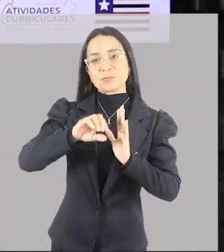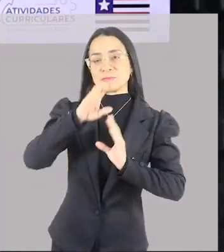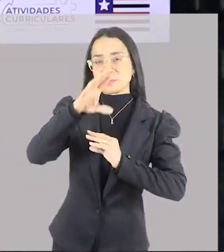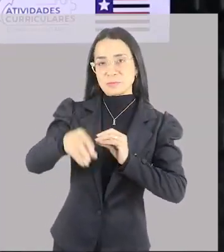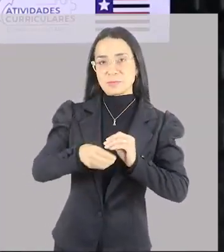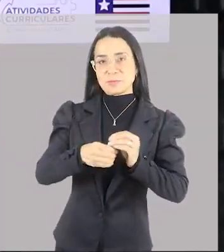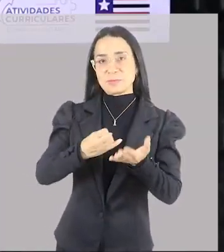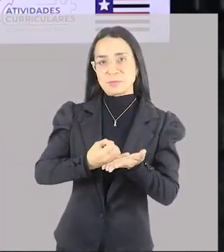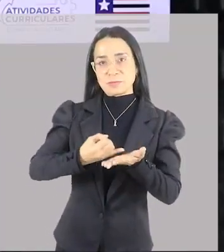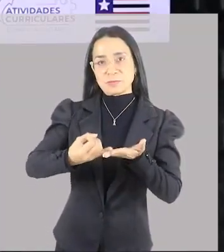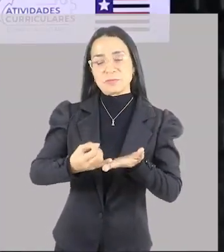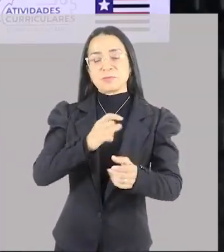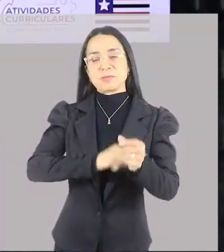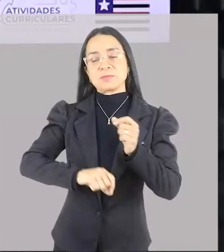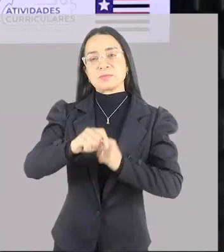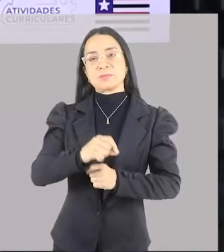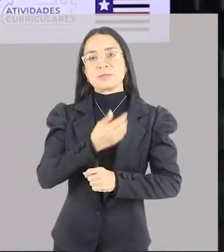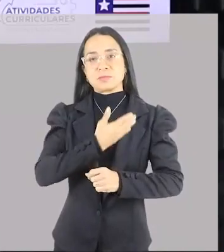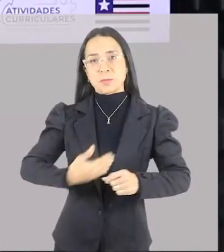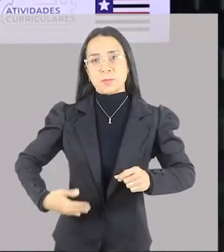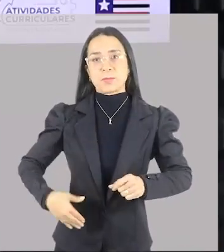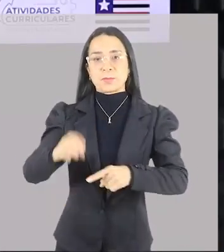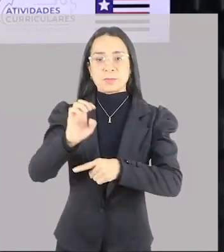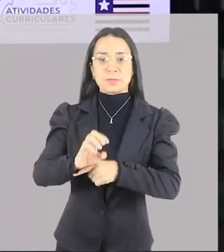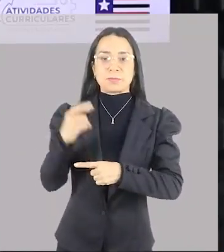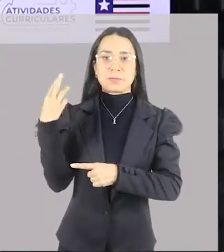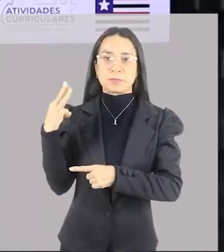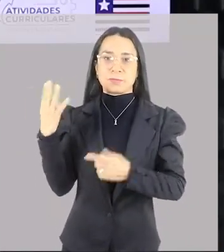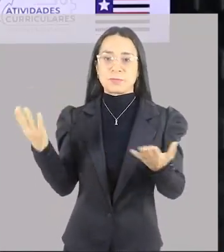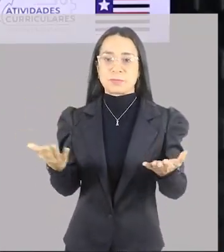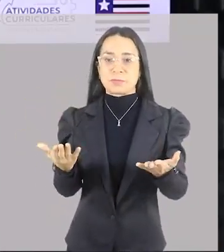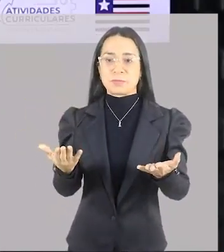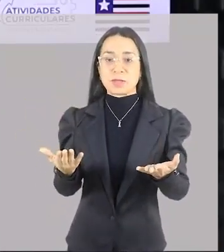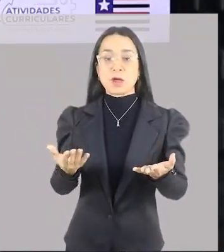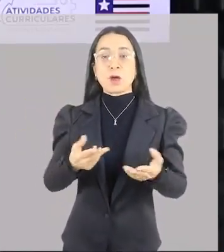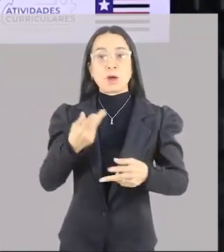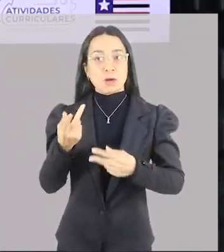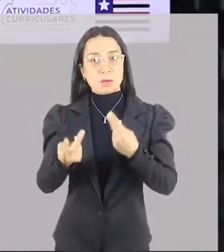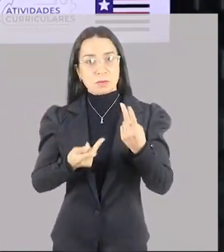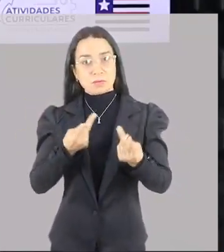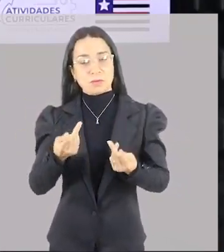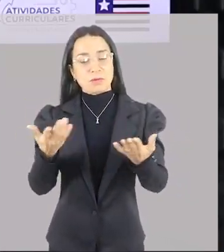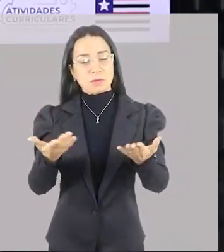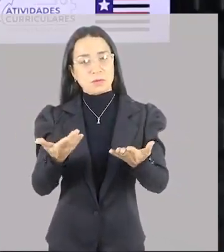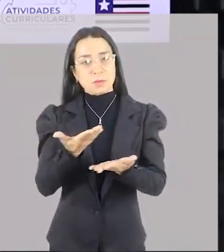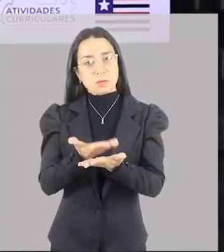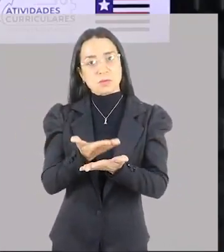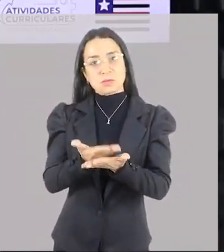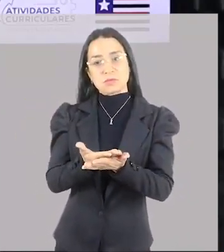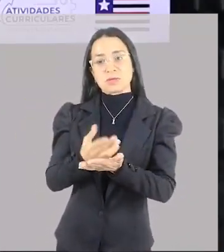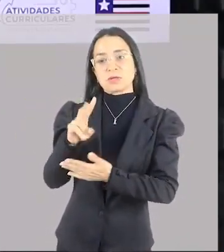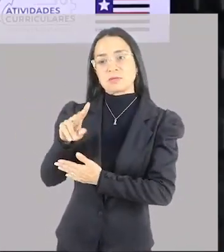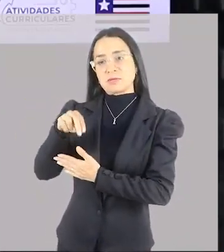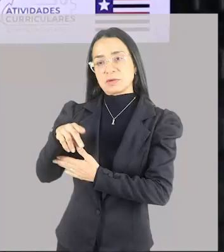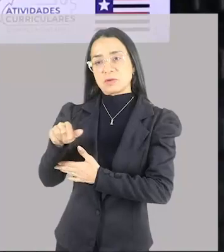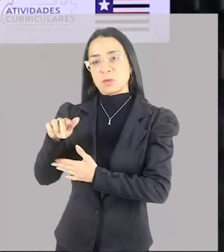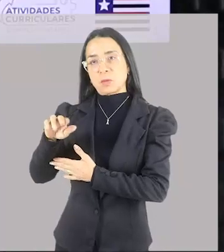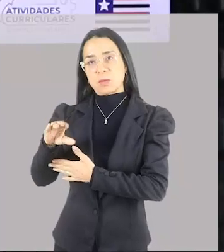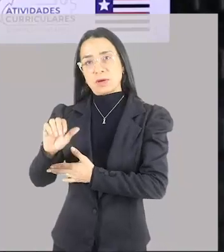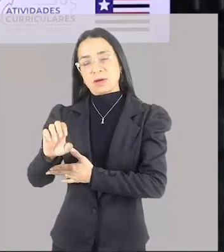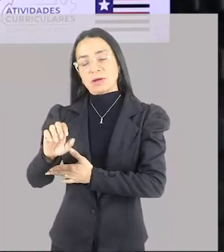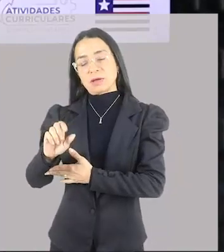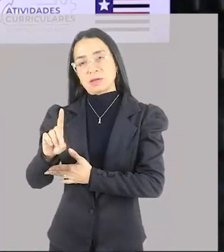governo do estado do Maranhão. Hoje nós vamos falar sobre as vanguardas europeias, um movimento importante para